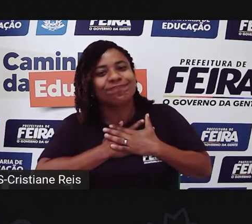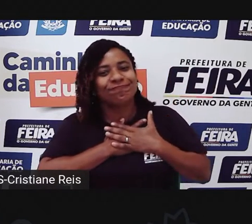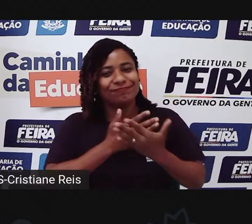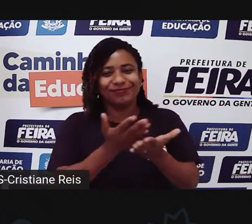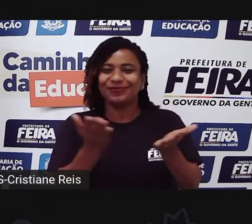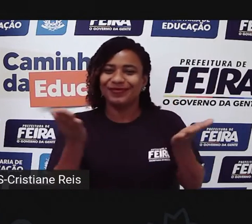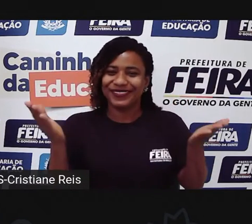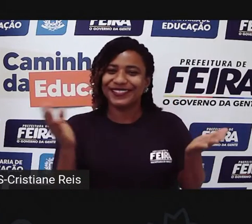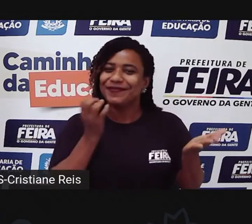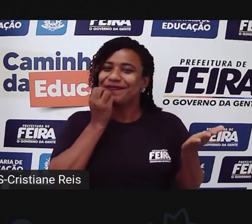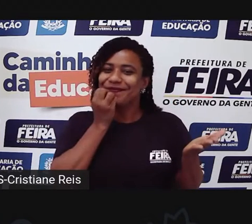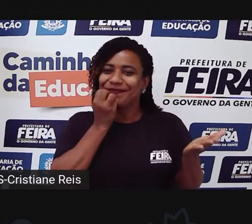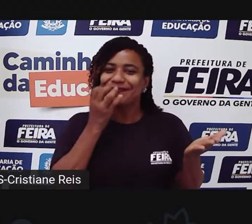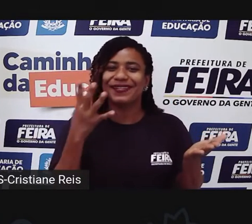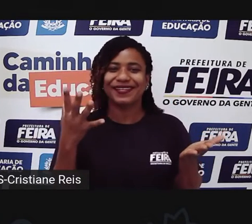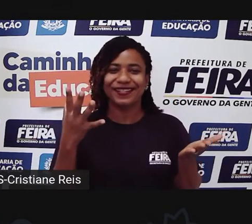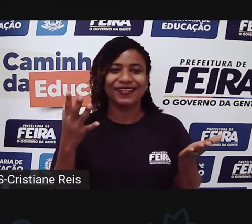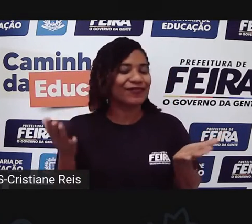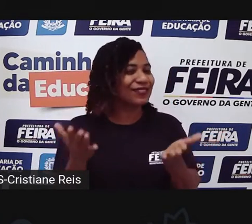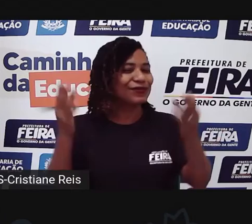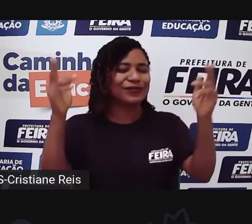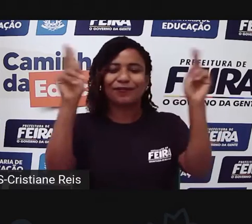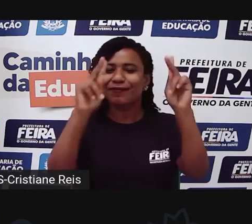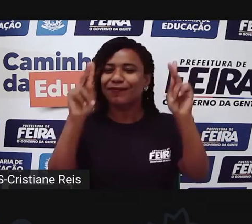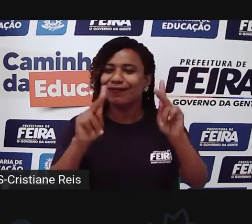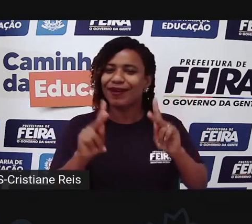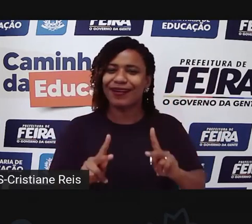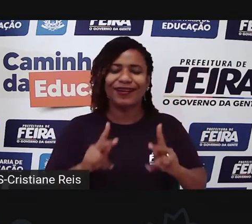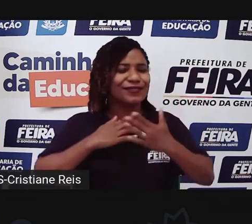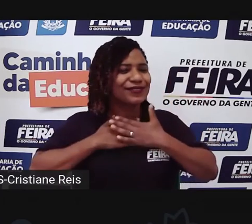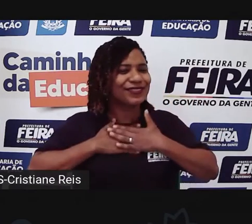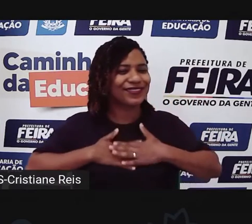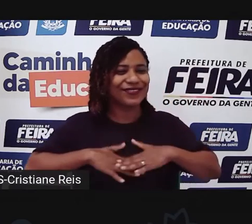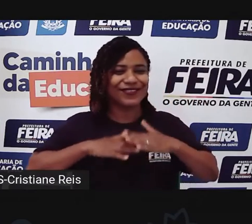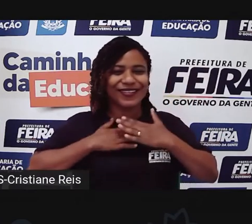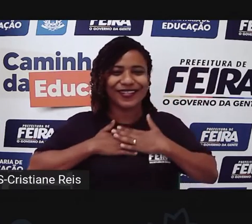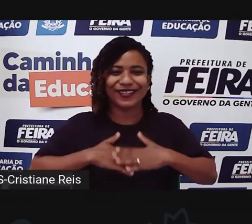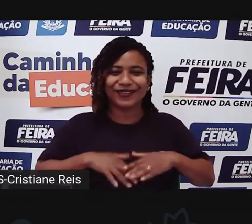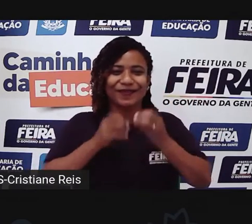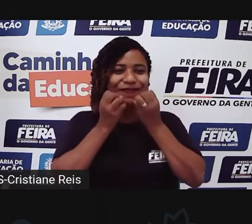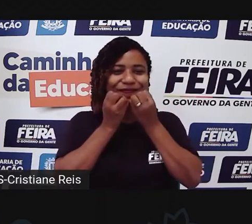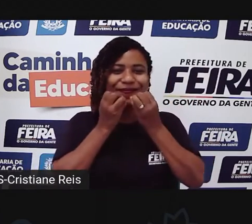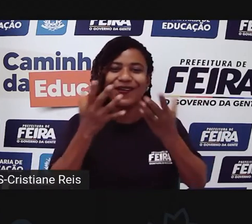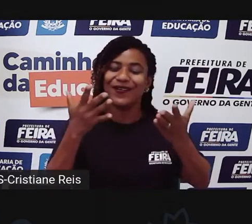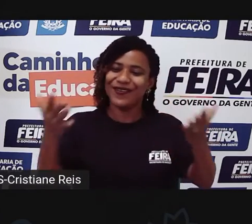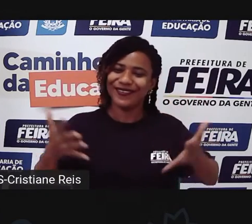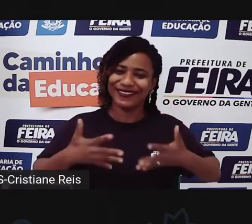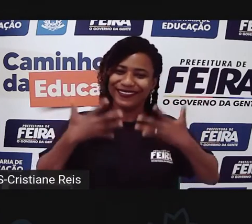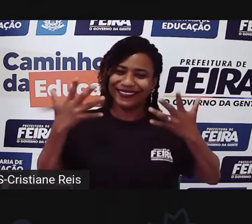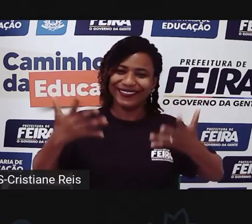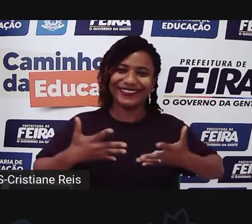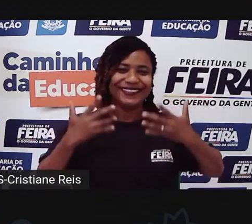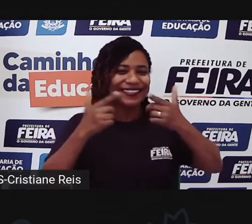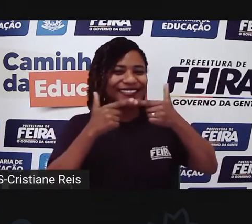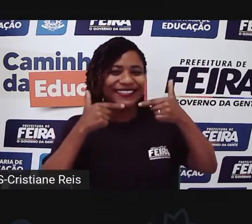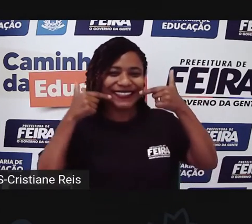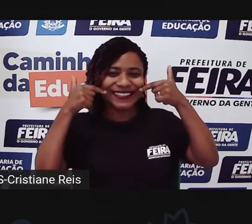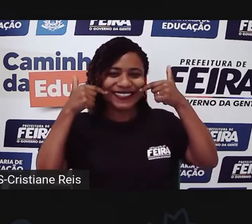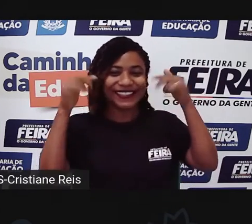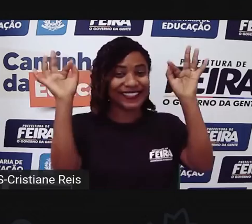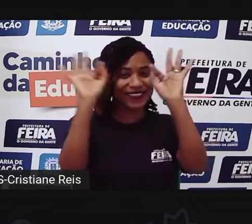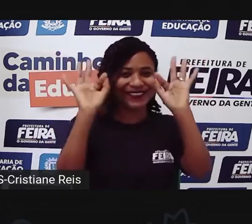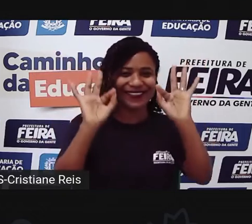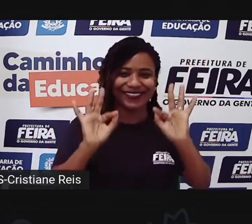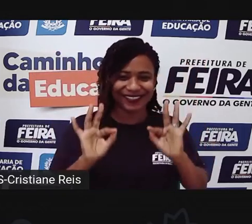coração para vocês. Esteja se experimentando a maior paz e que tudo seja motivo para você sorrir, para você ser feliz,